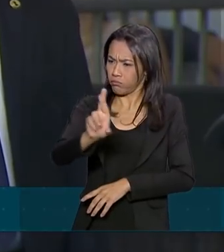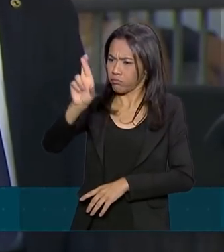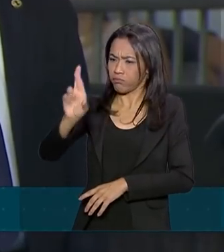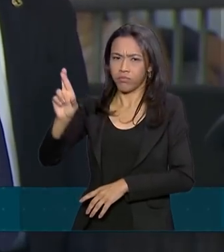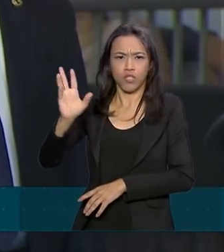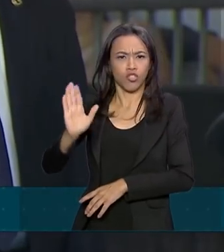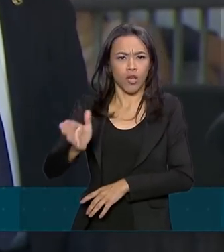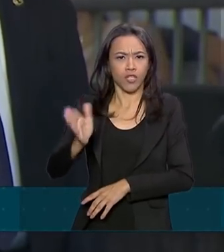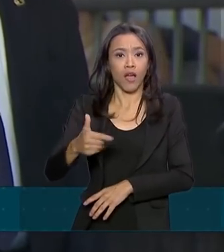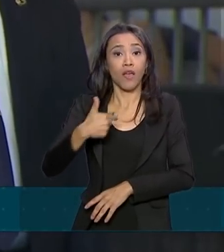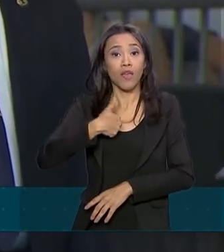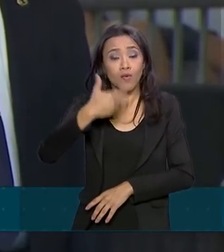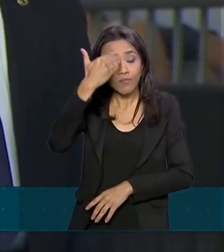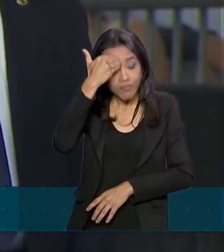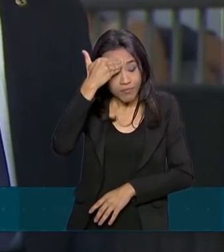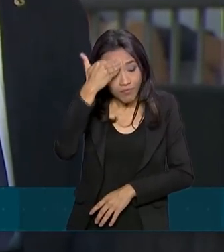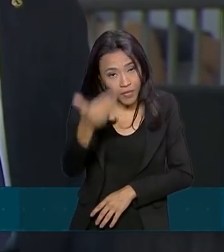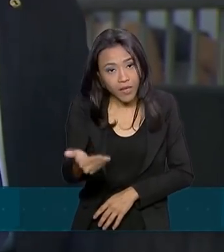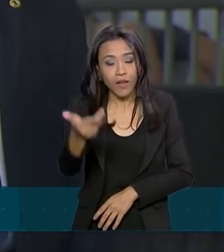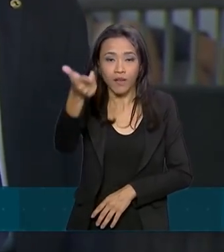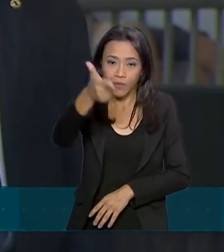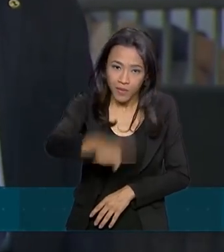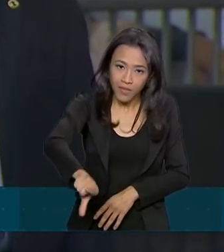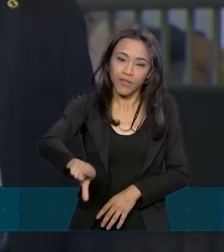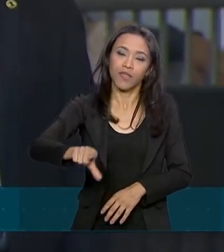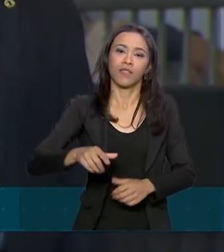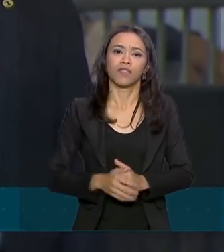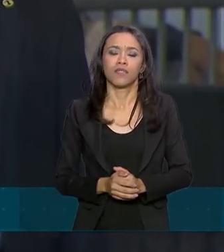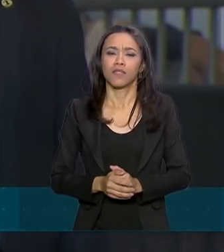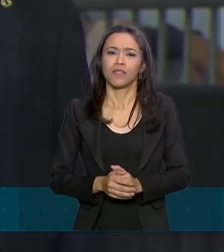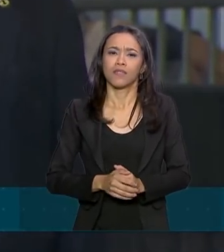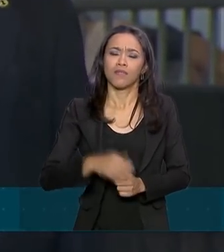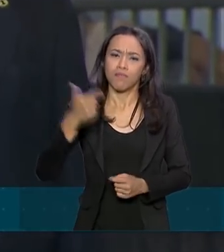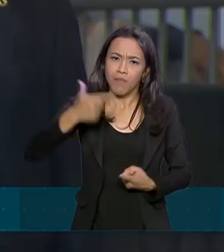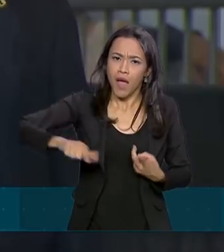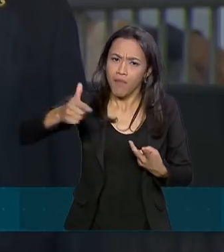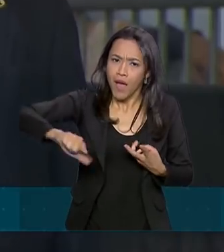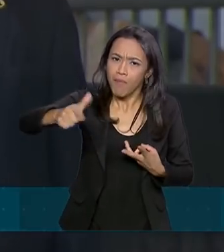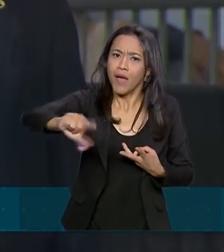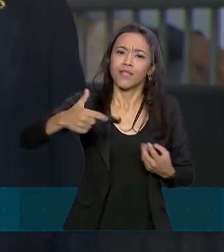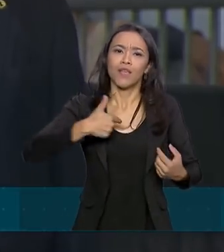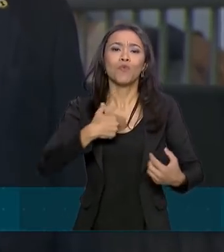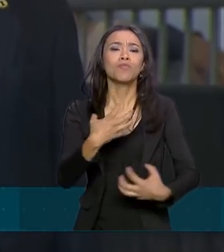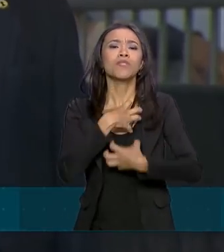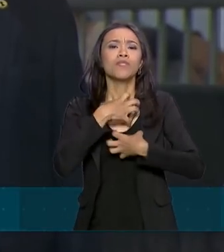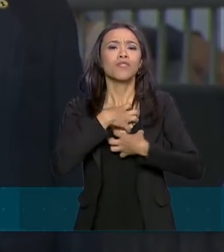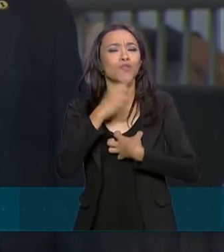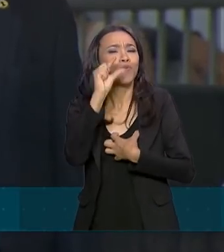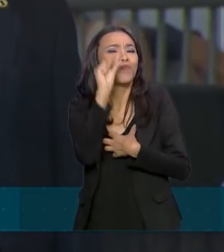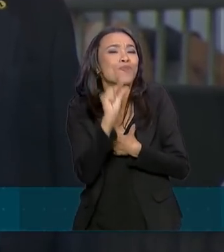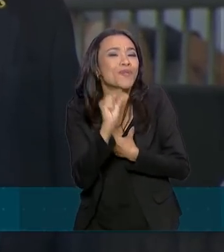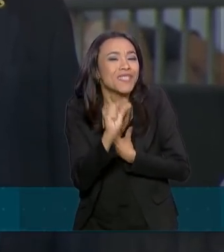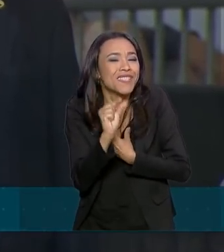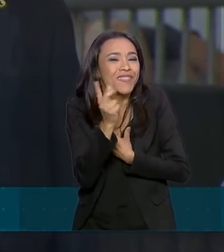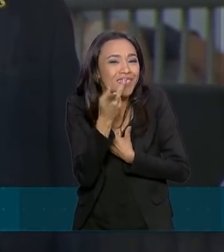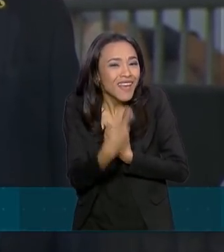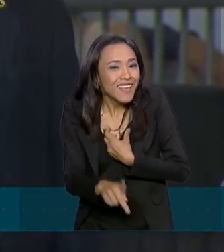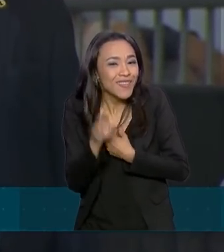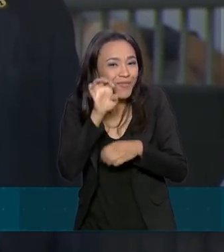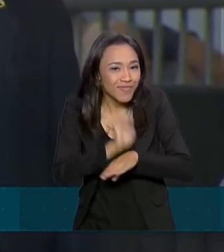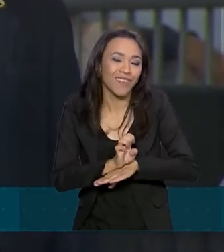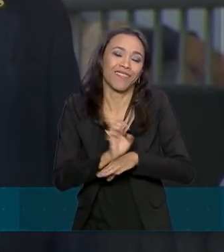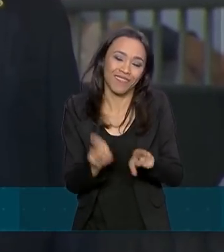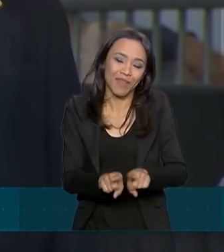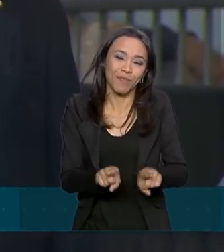nominadas, meu muito obrigado mais uma vez. Cada vez mais eu me sinto um pouquinho mais goiano